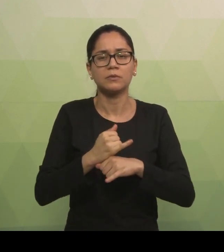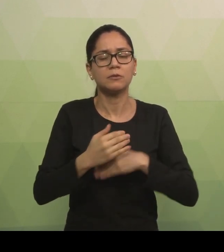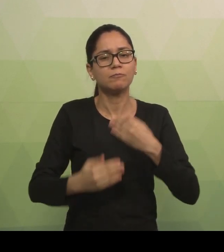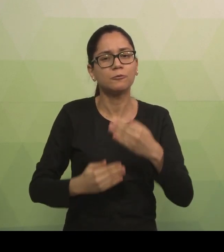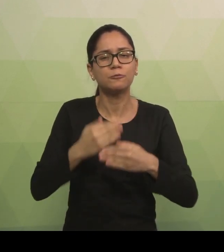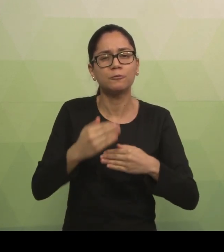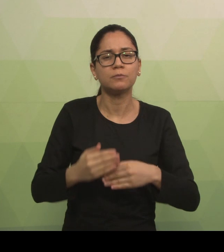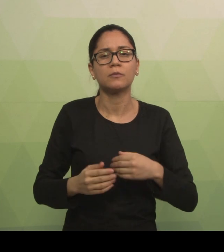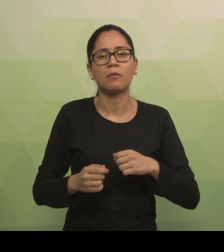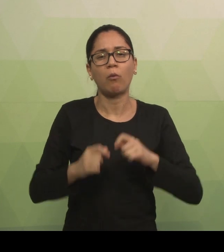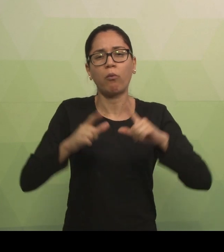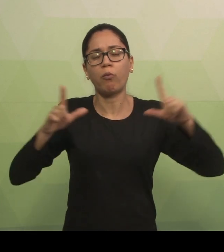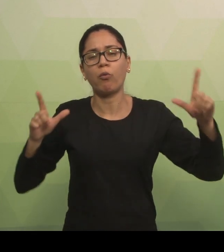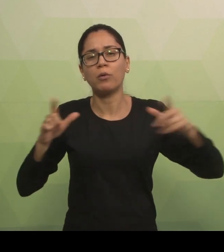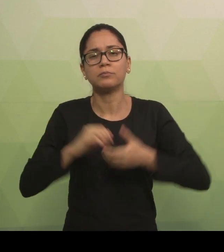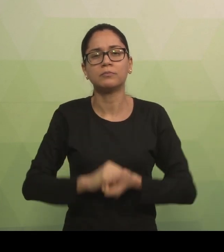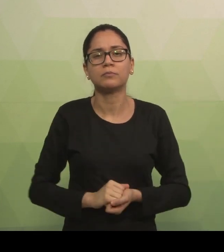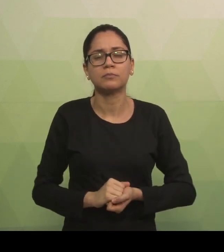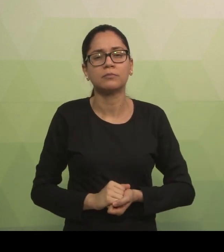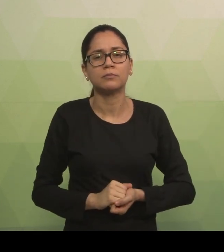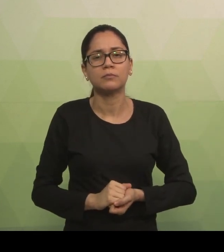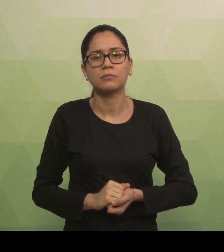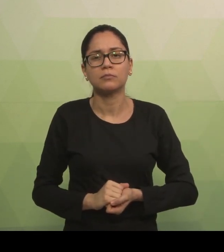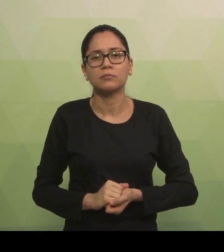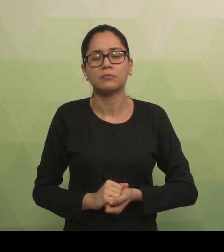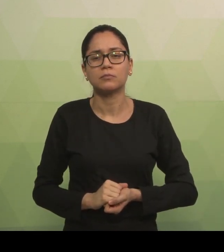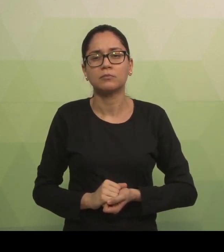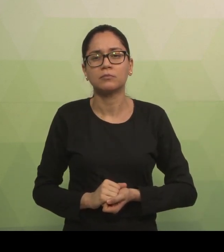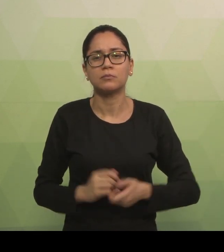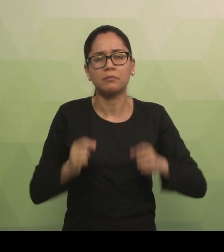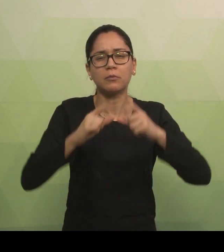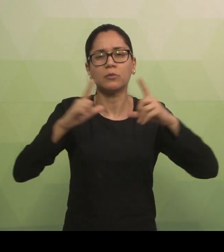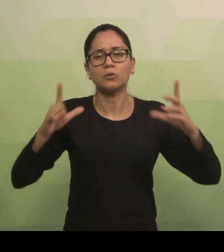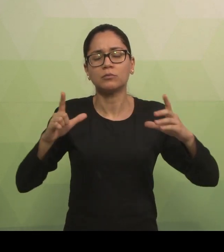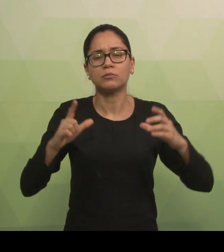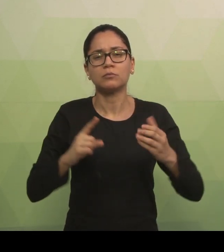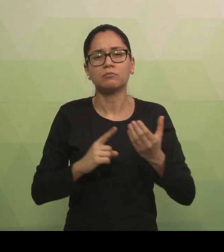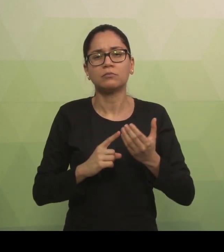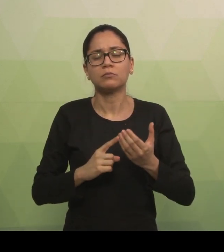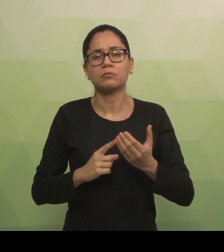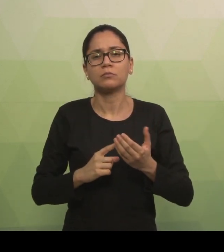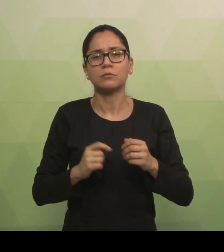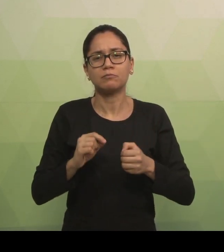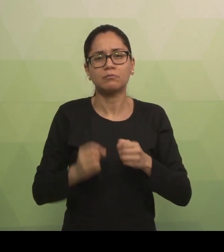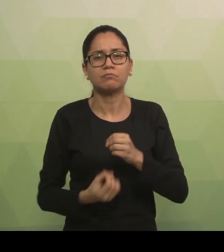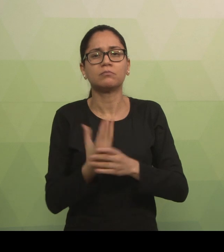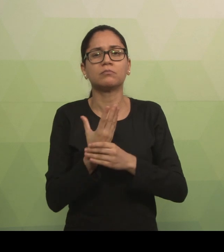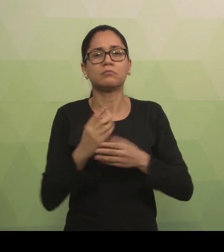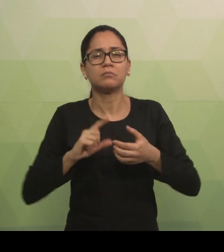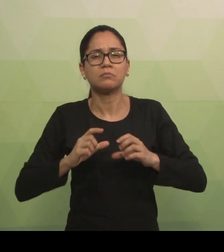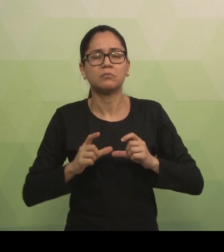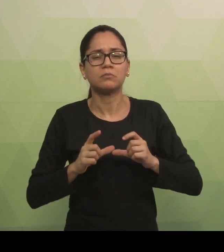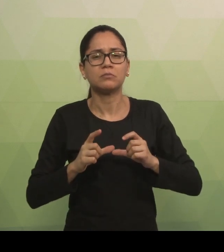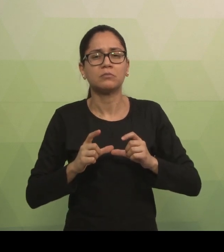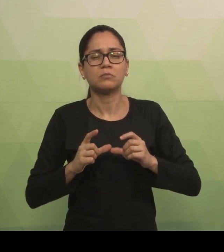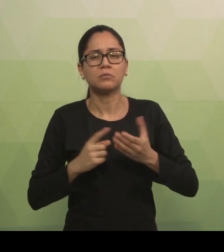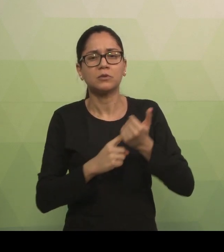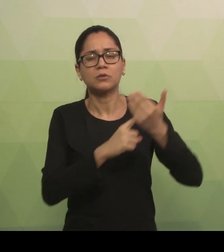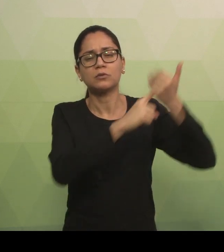ritmo acelerado. Muitos dizem que foi a maior criação tecnológica depois da televisão na década de